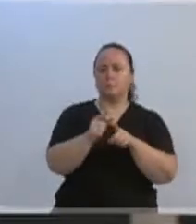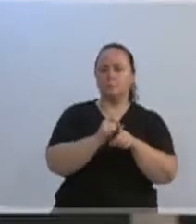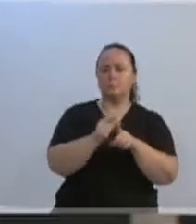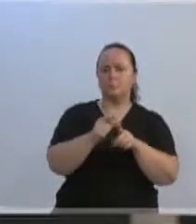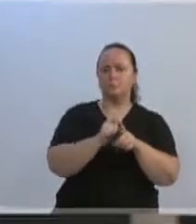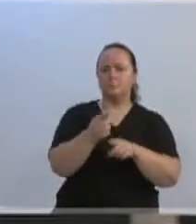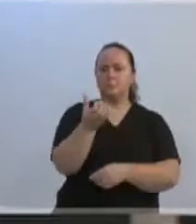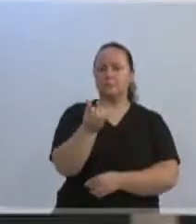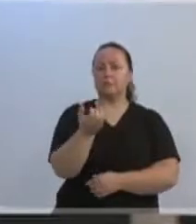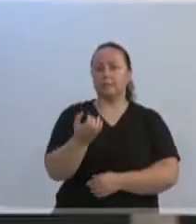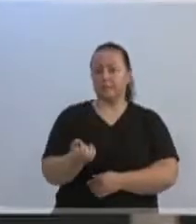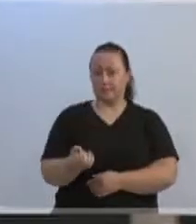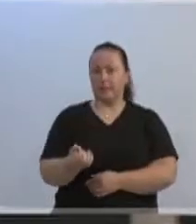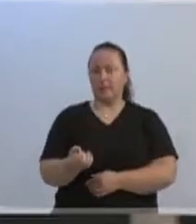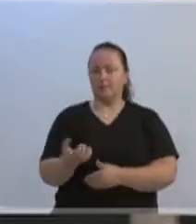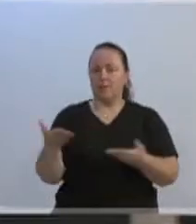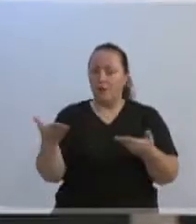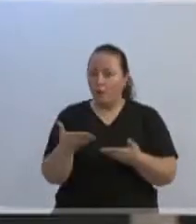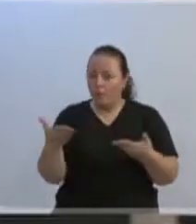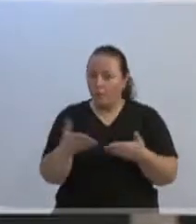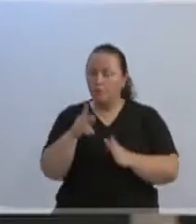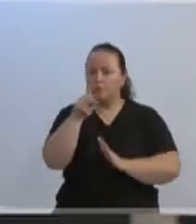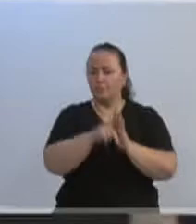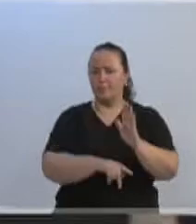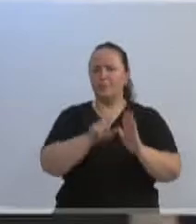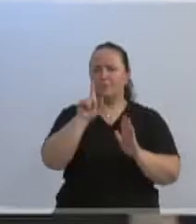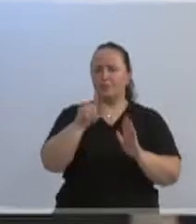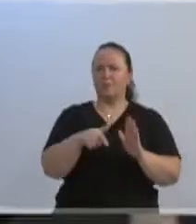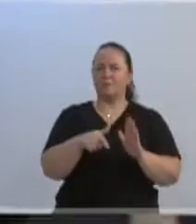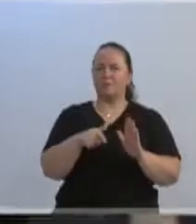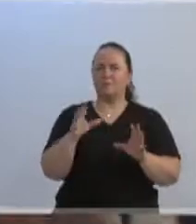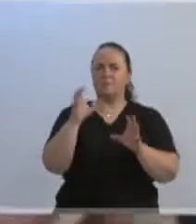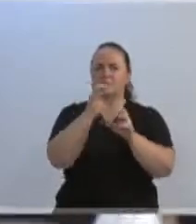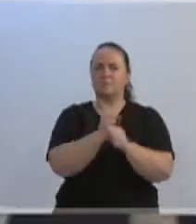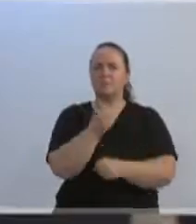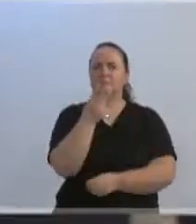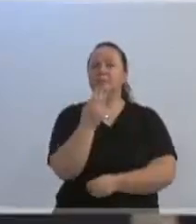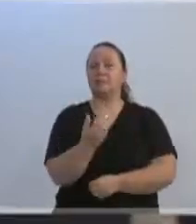mensais atualmente o projeto é com 36